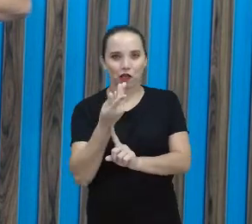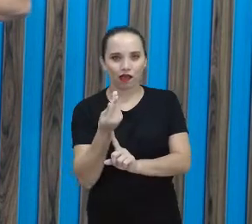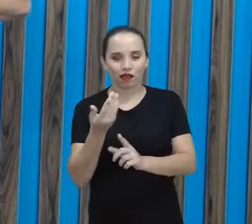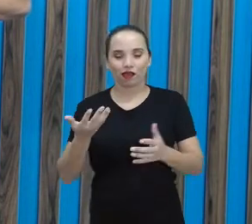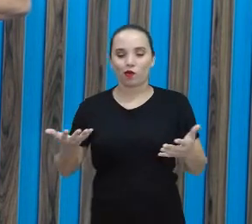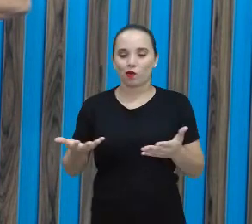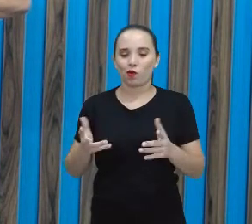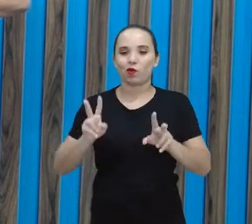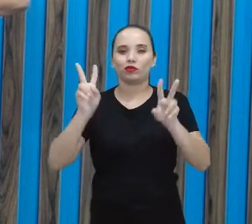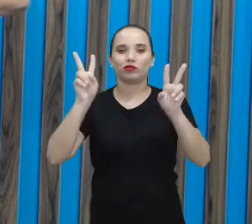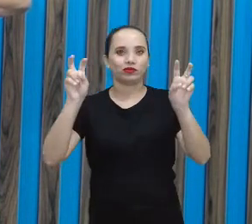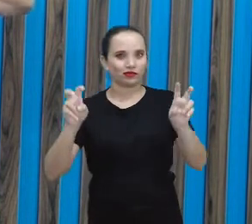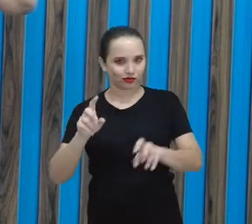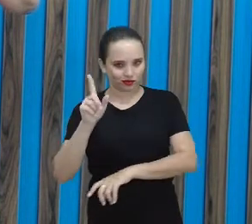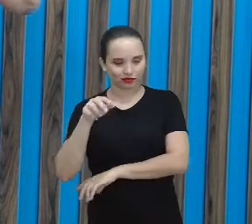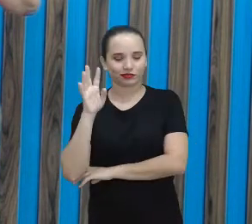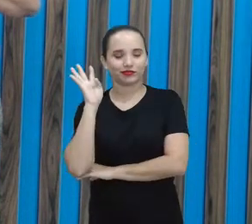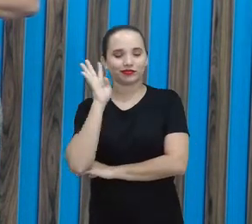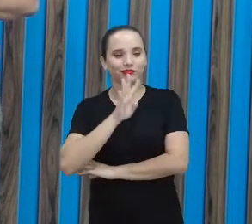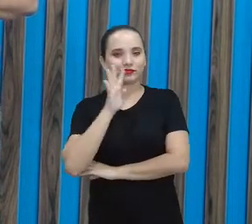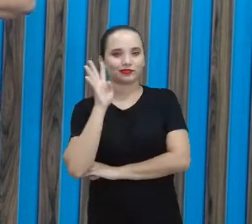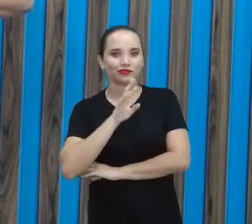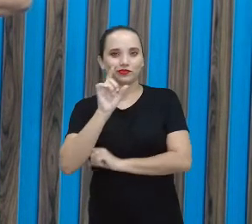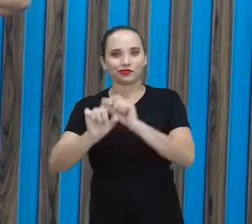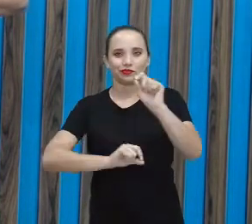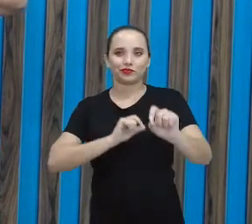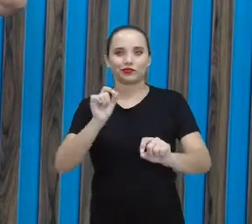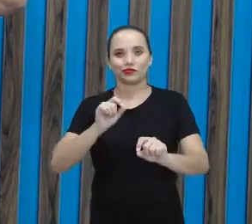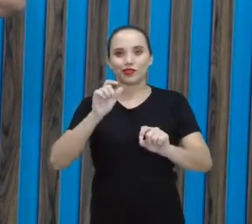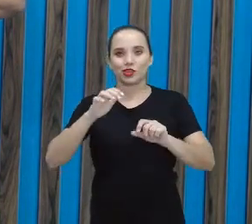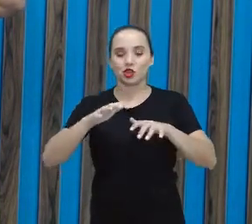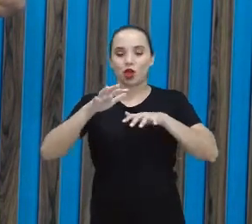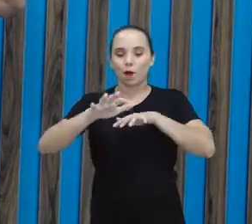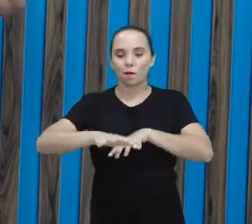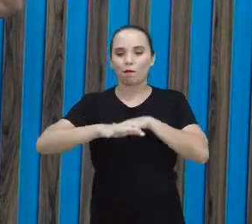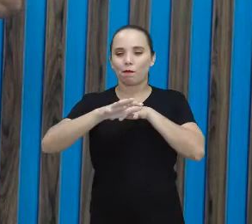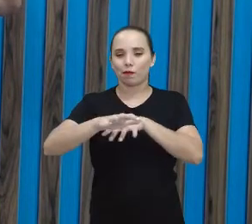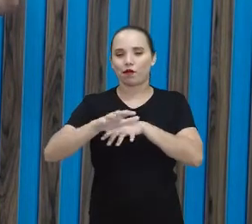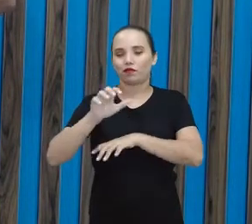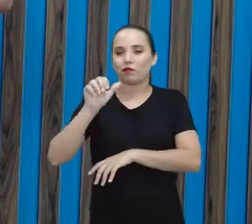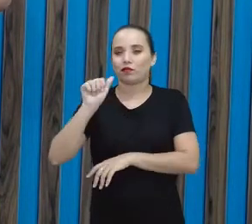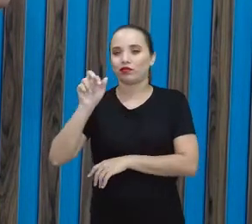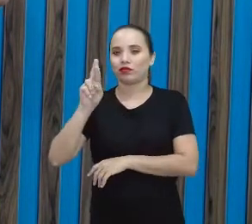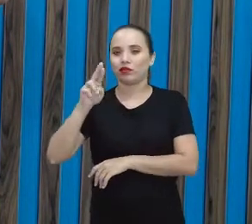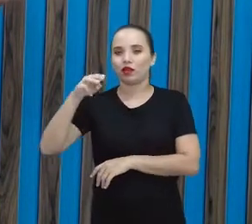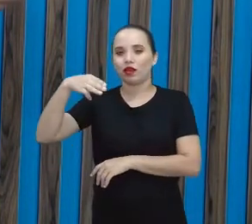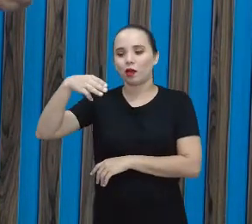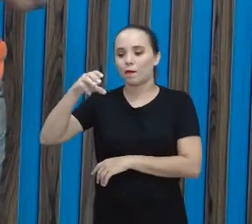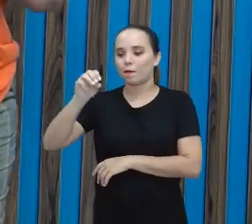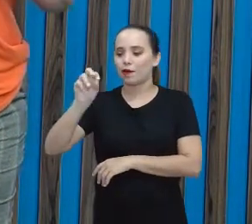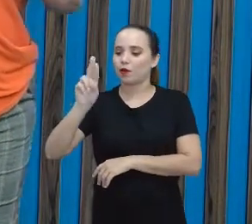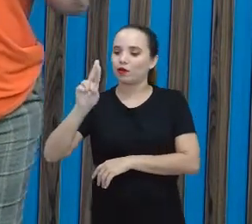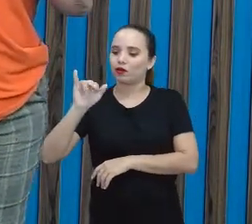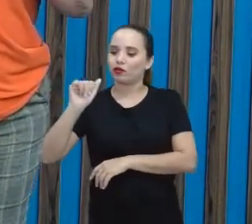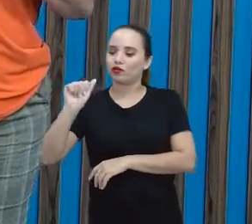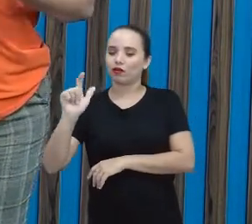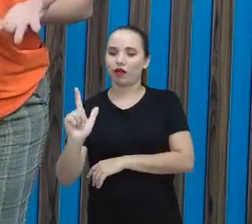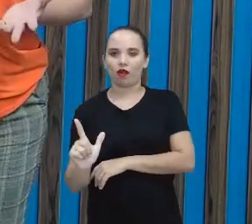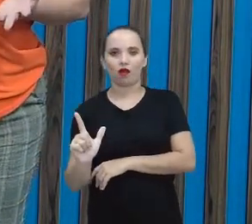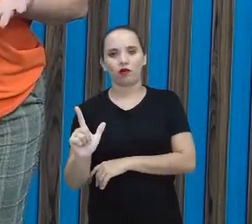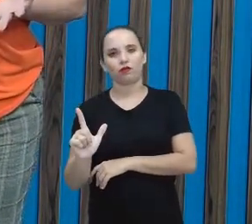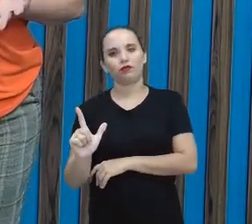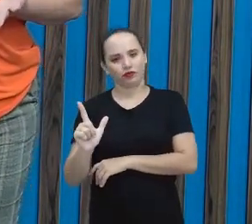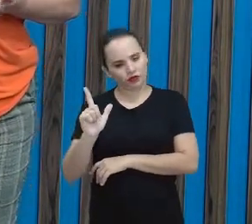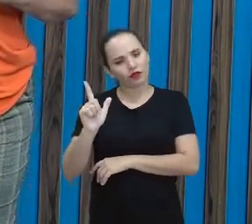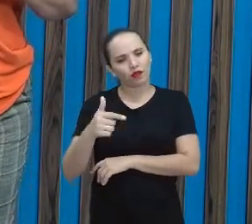tema muito legal, que é sobre o movimento armorial, um dos